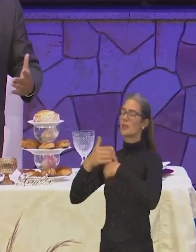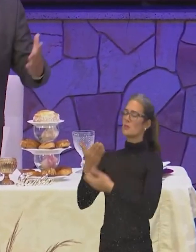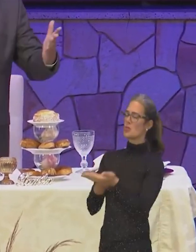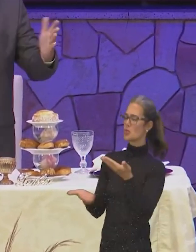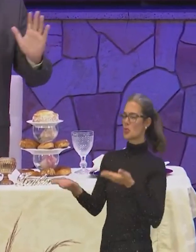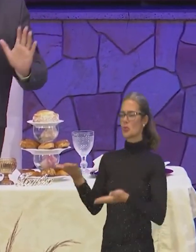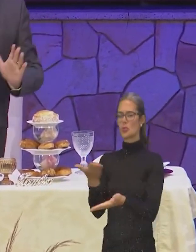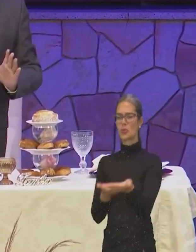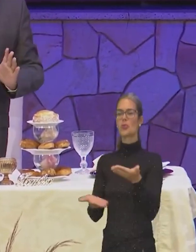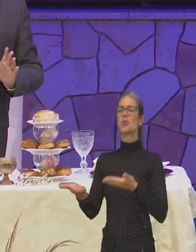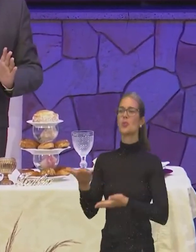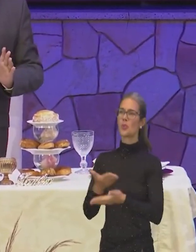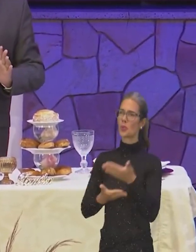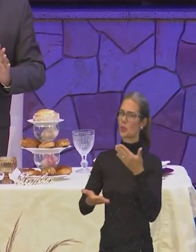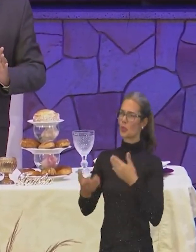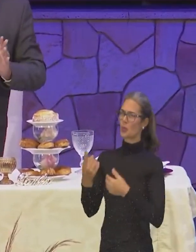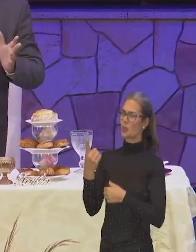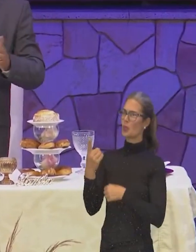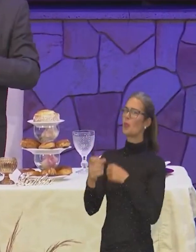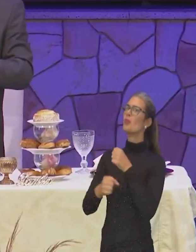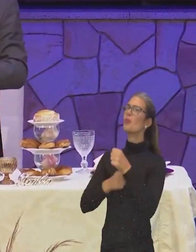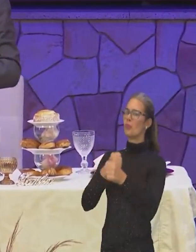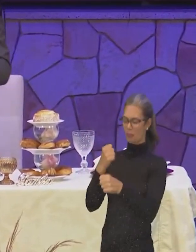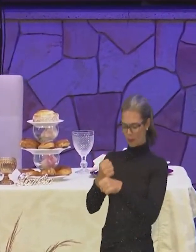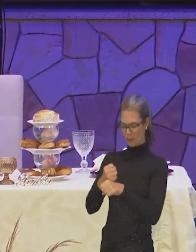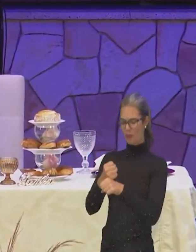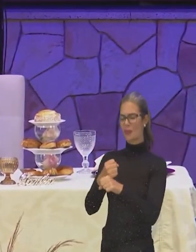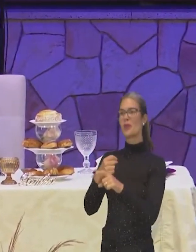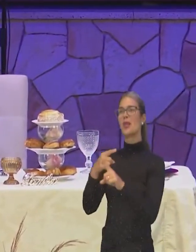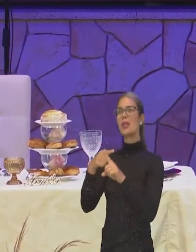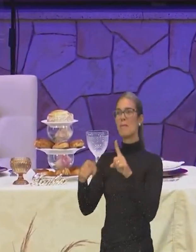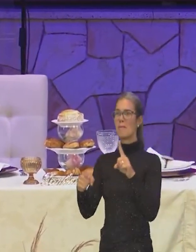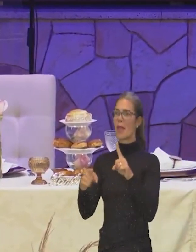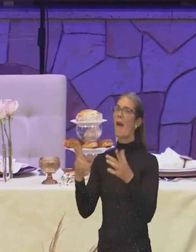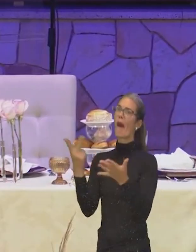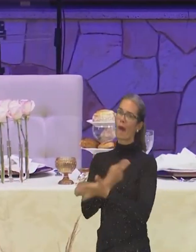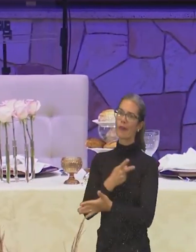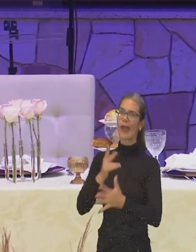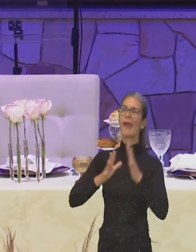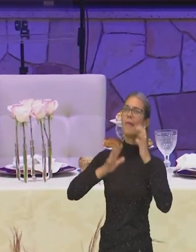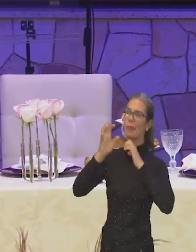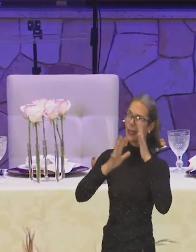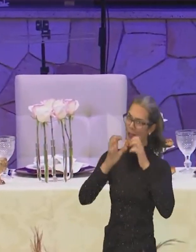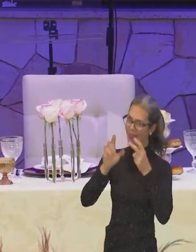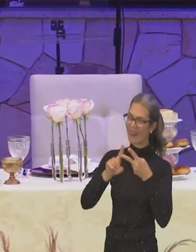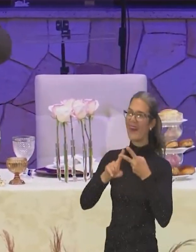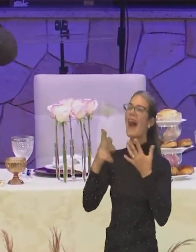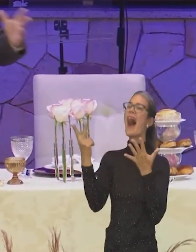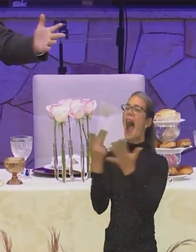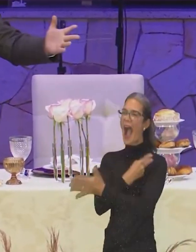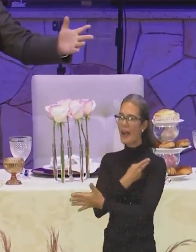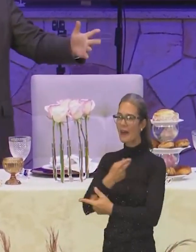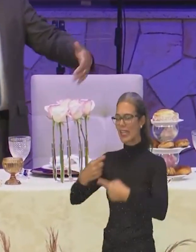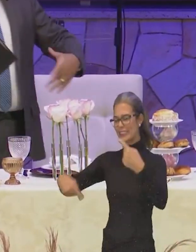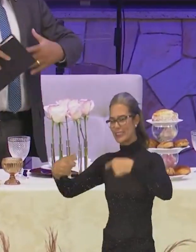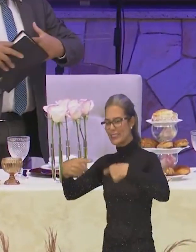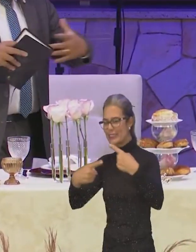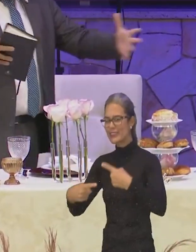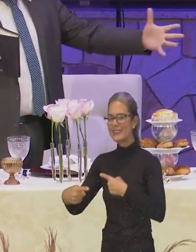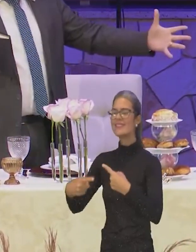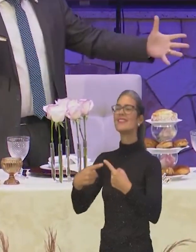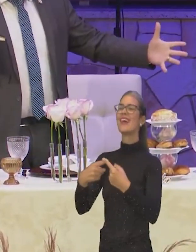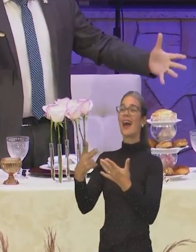compartilhar. Certamente 1 ano e meio dá para se compartilhar brigas, dá para se compartilhar sonhos, dá para se compartilhar amor, dá